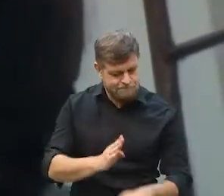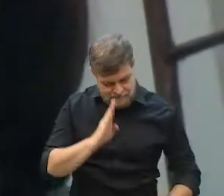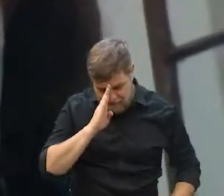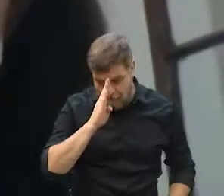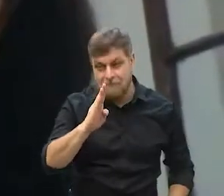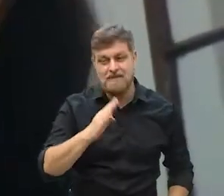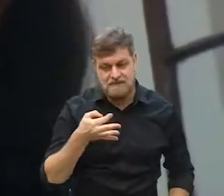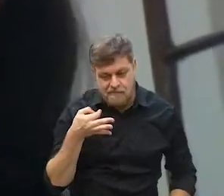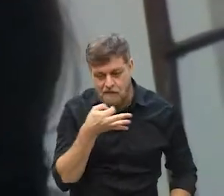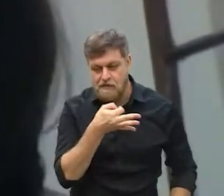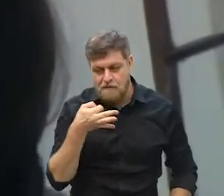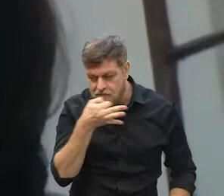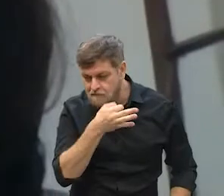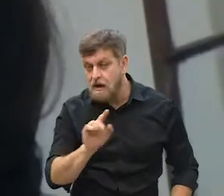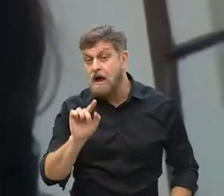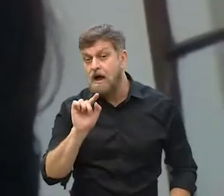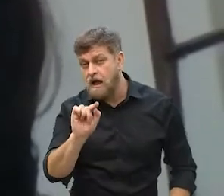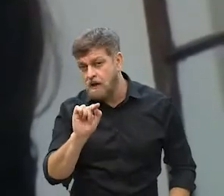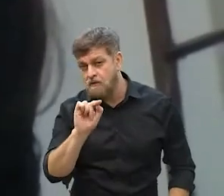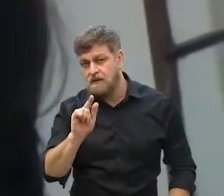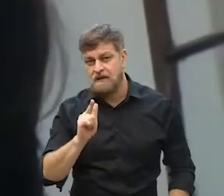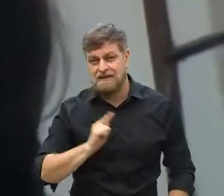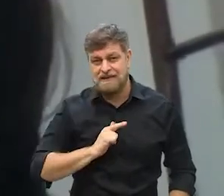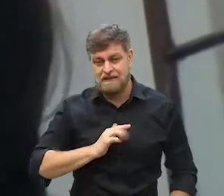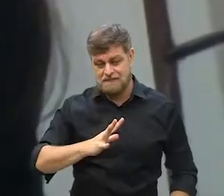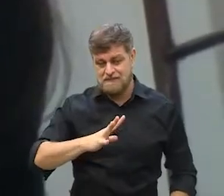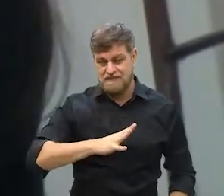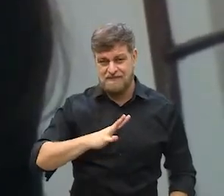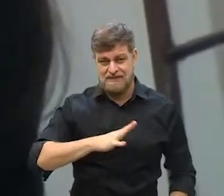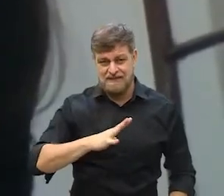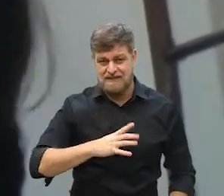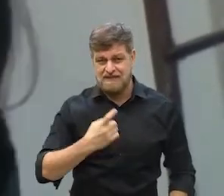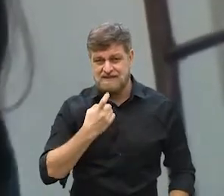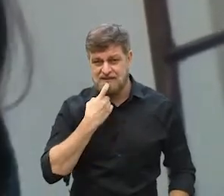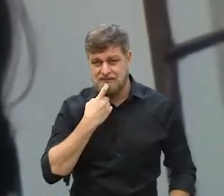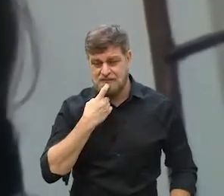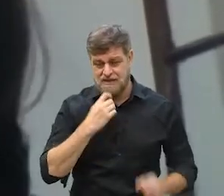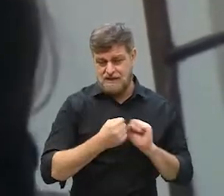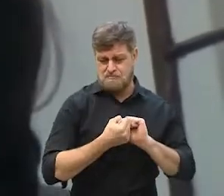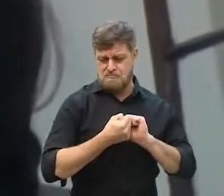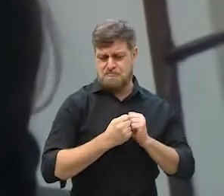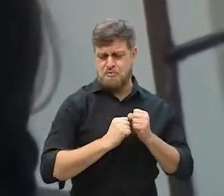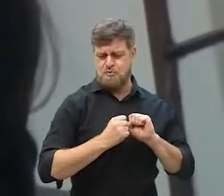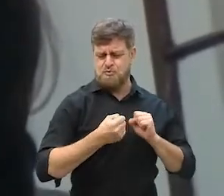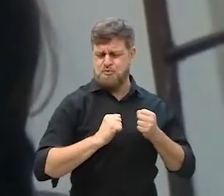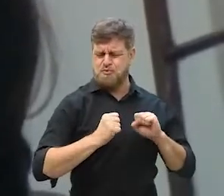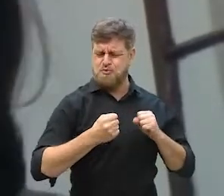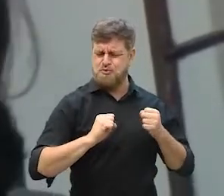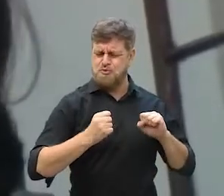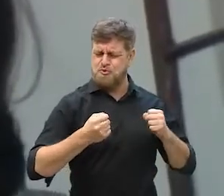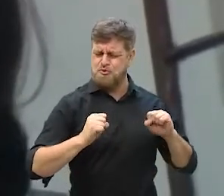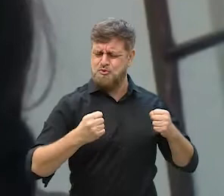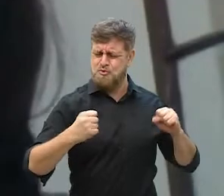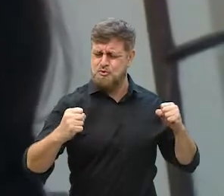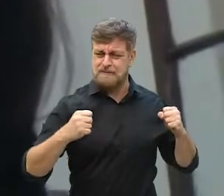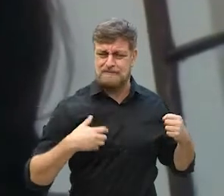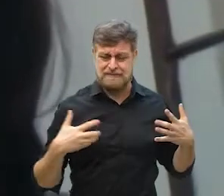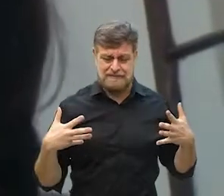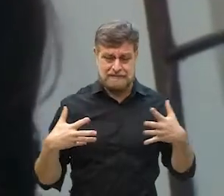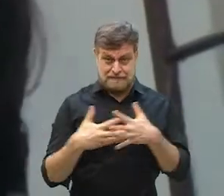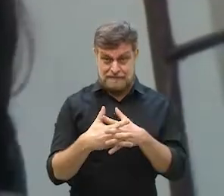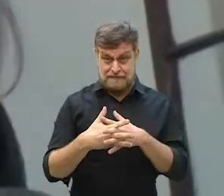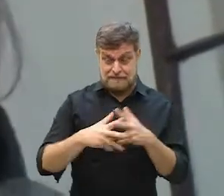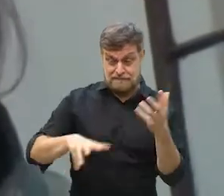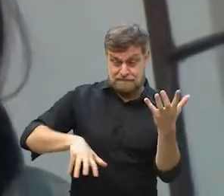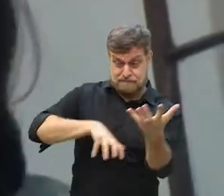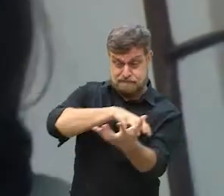sua fala, que é exatamente isso, né? A cidade, ela cresce e cresce de uma forma dinâmica,